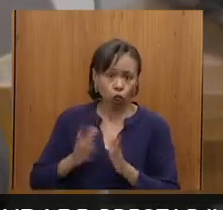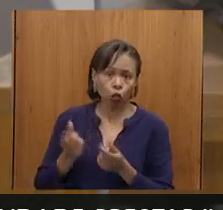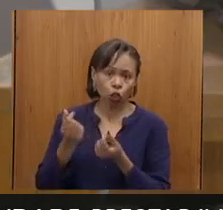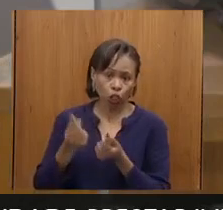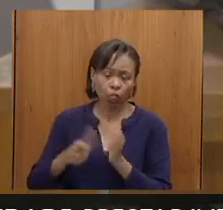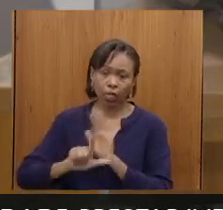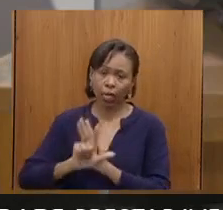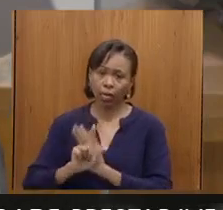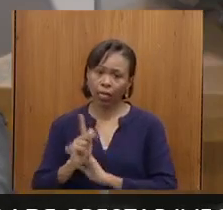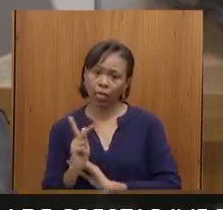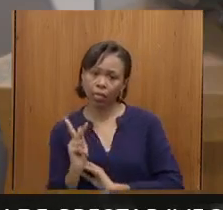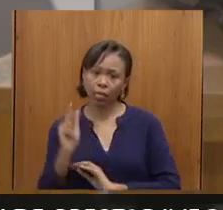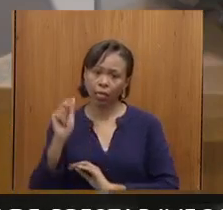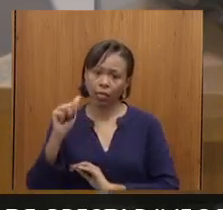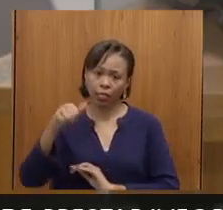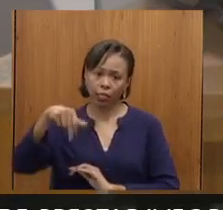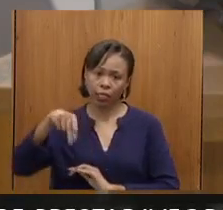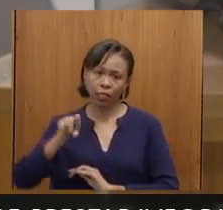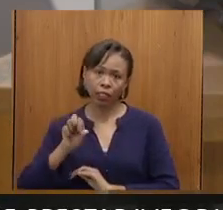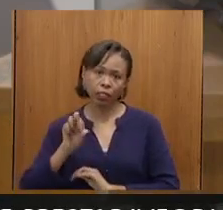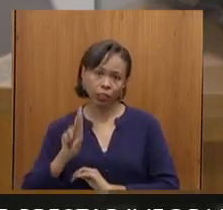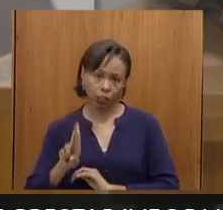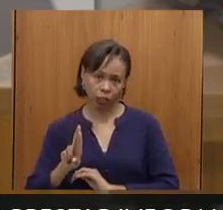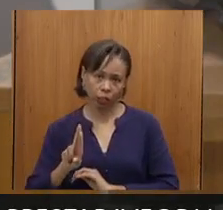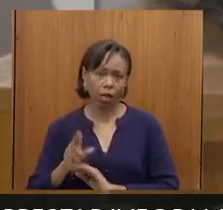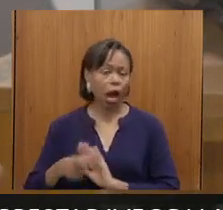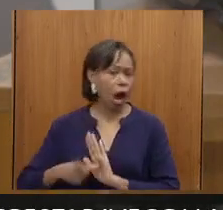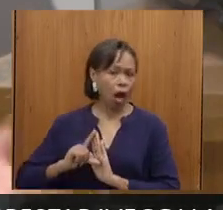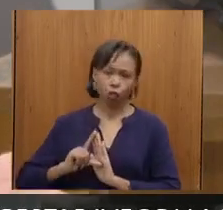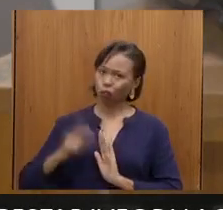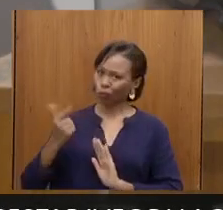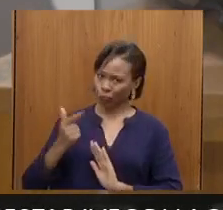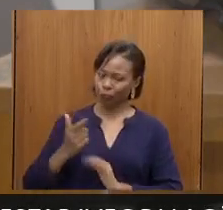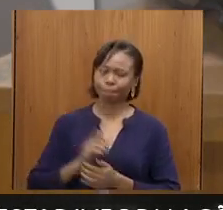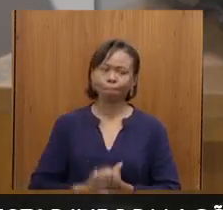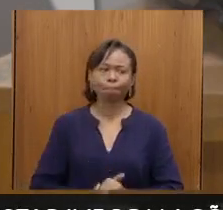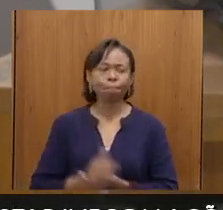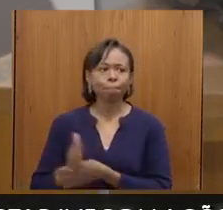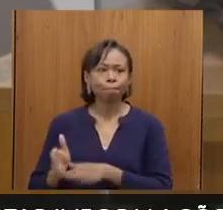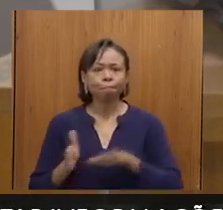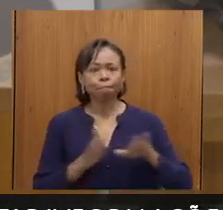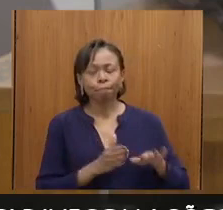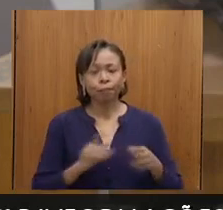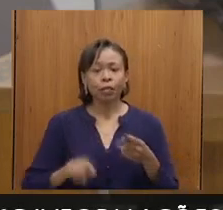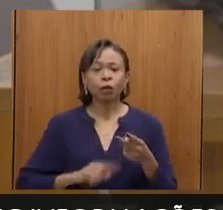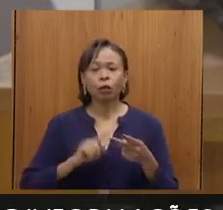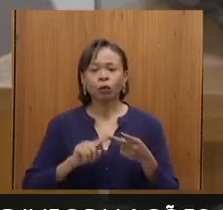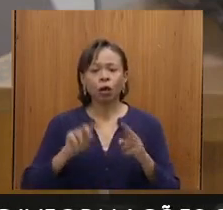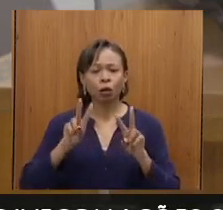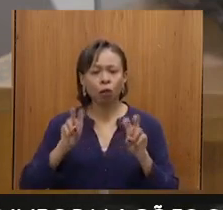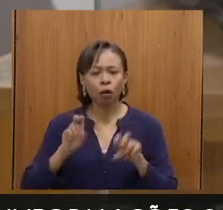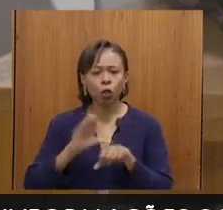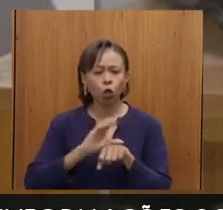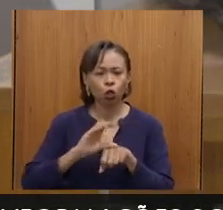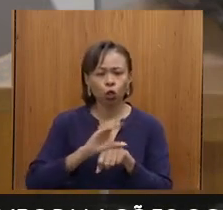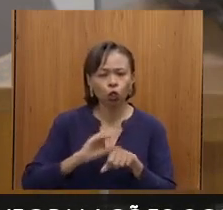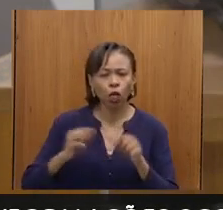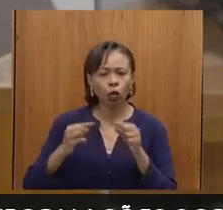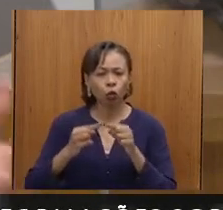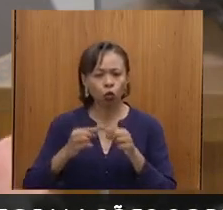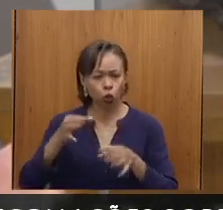recebia anteriormente. Sobre a questão jurídica da legalidade da constitucionalidade do plano,